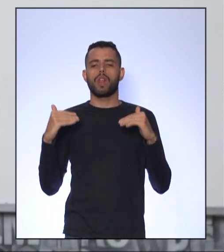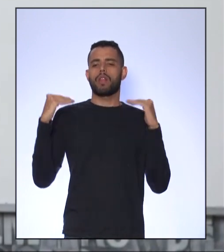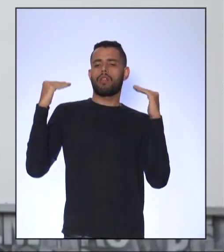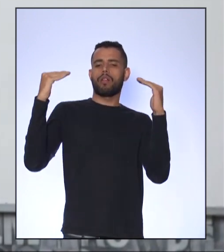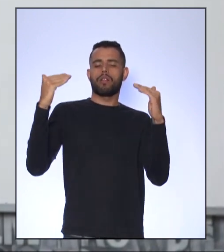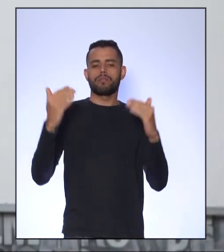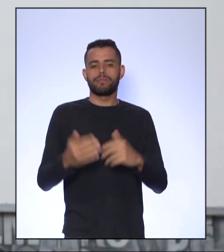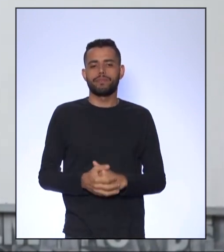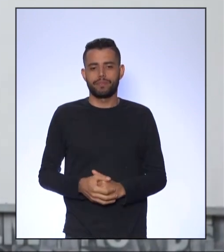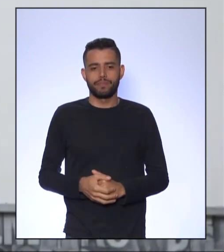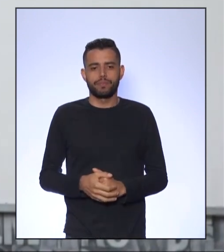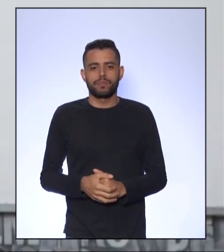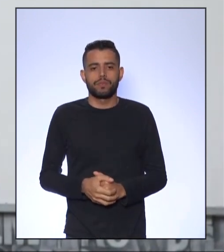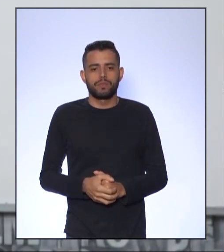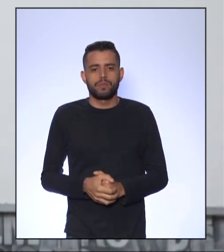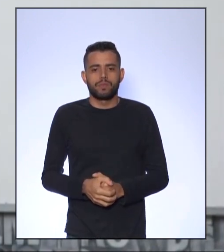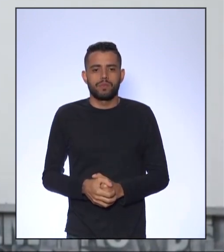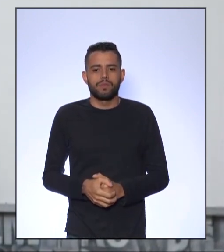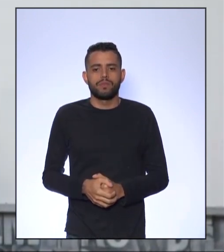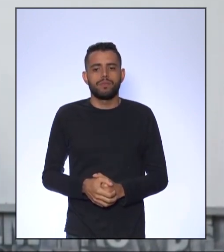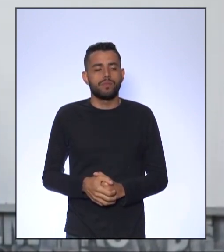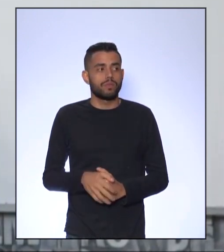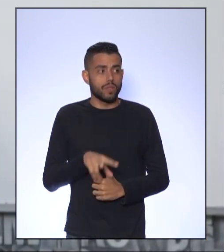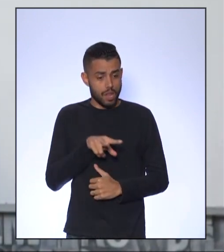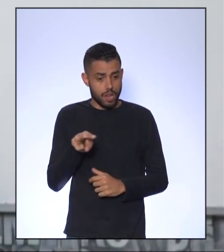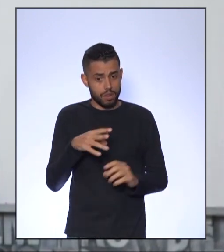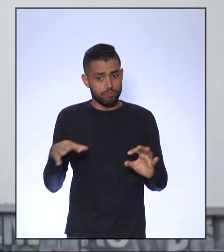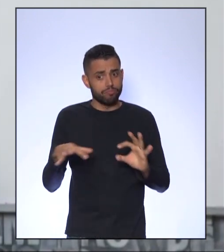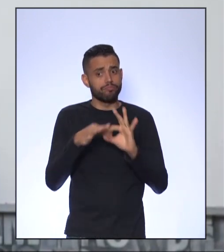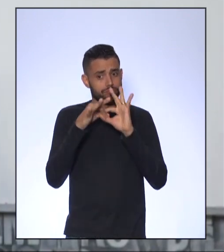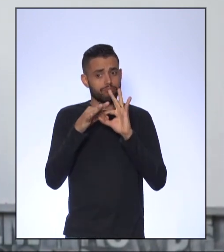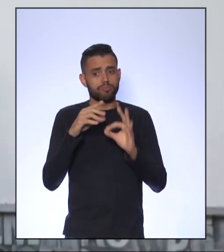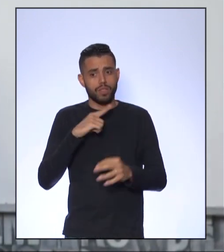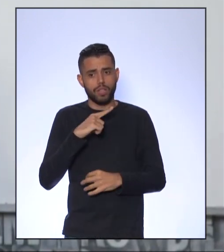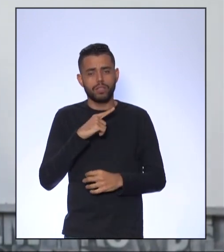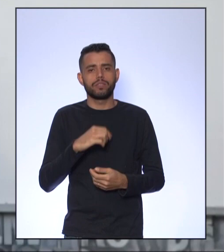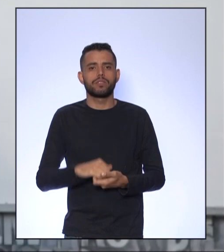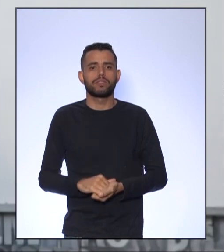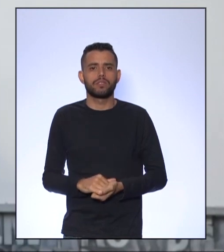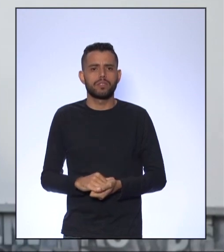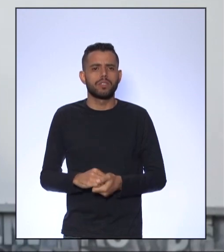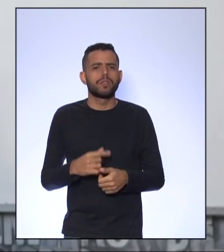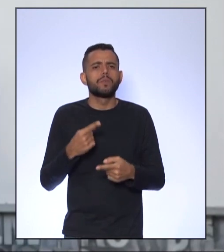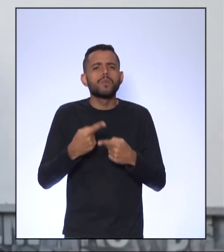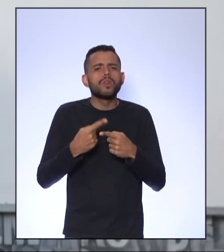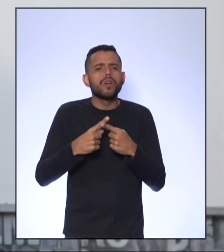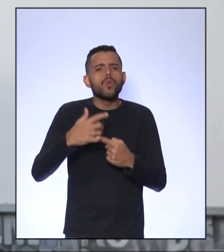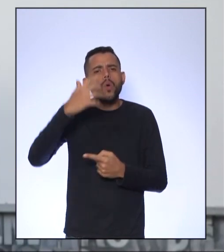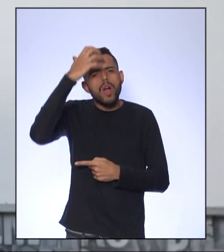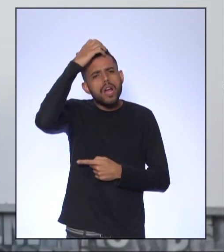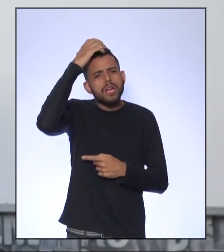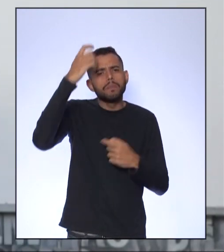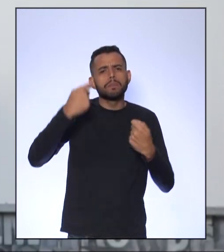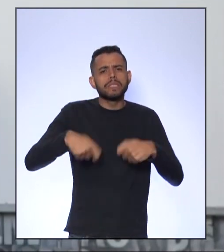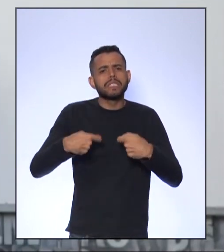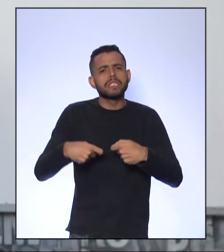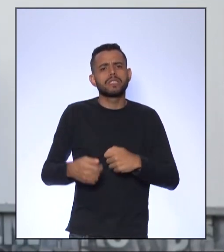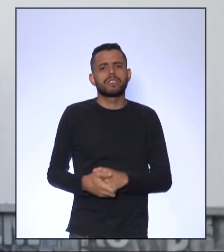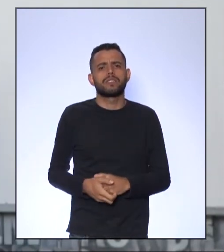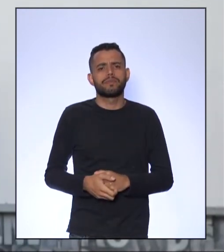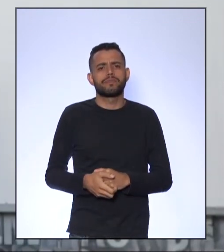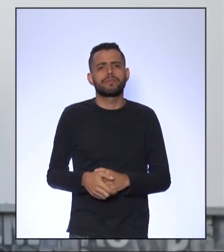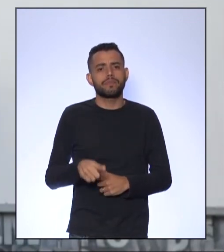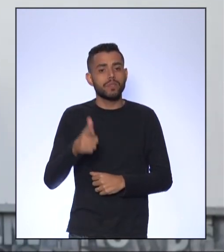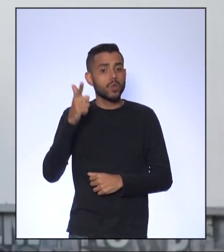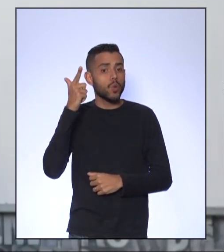Existe um elo muito forte entre eles. Por que o rei precisa da burguesia? Para ele conseguir o